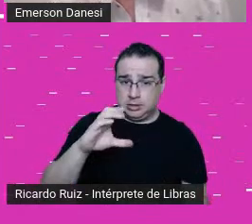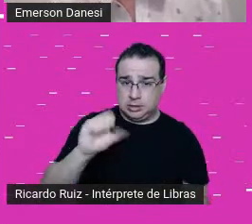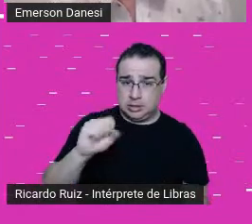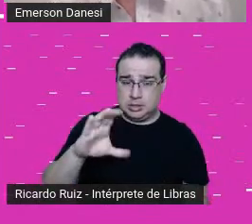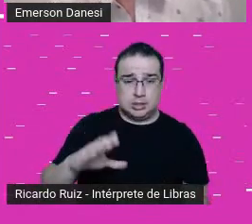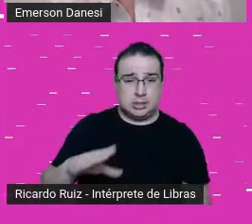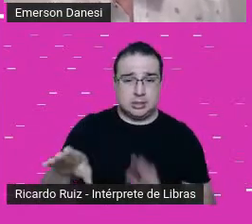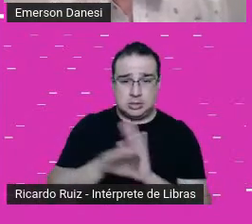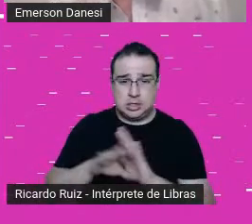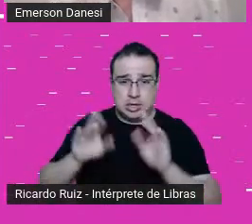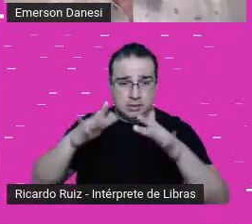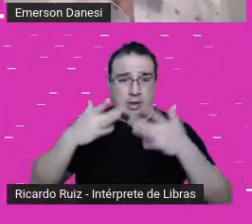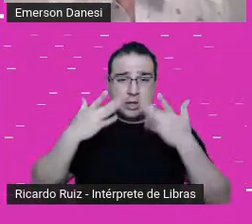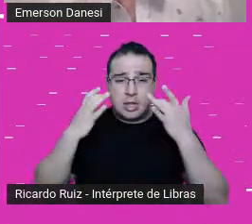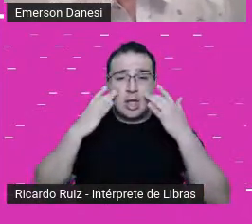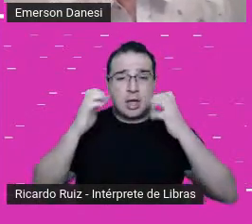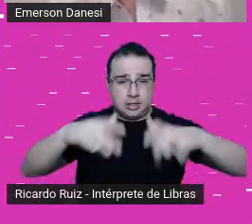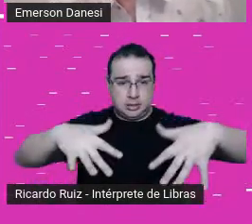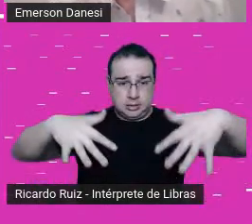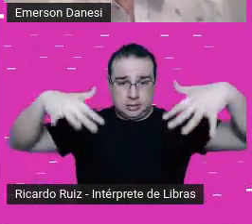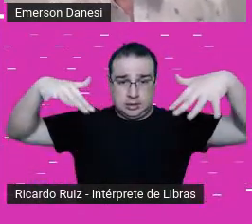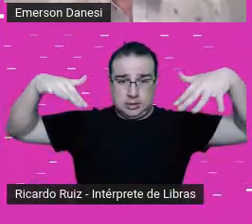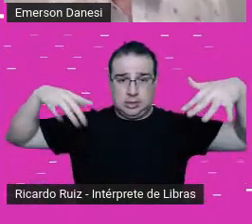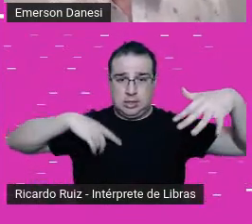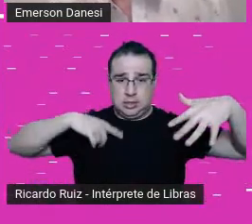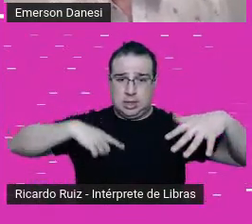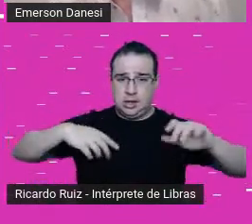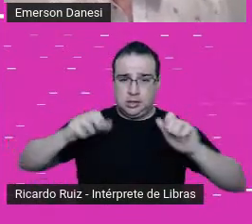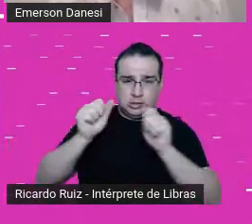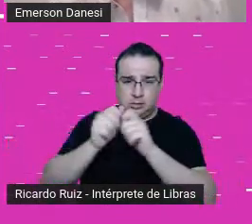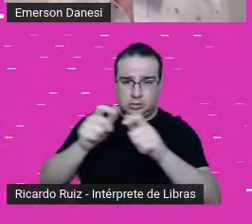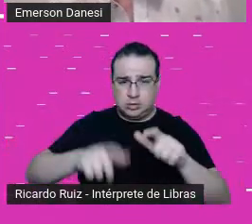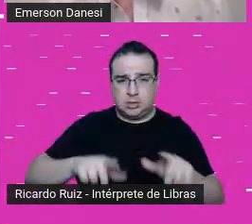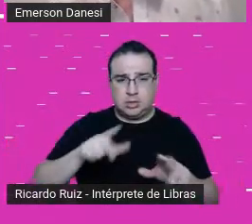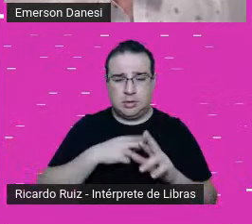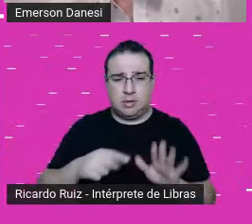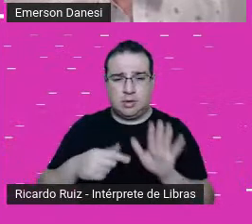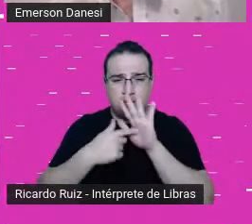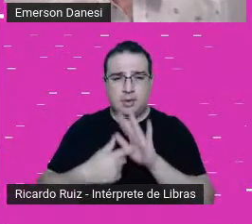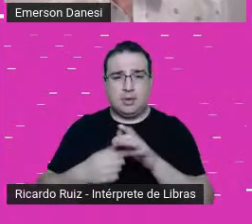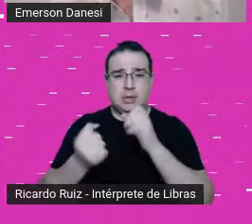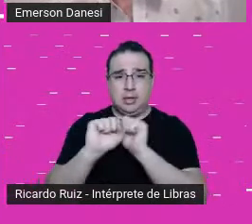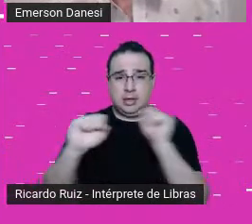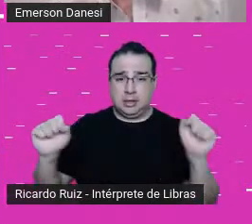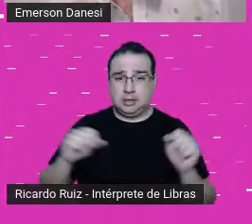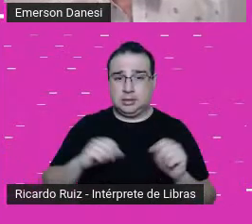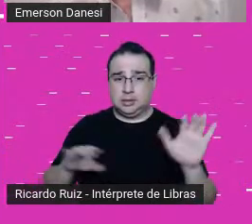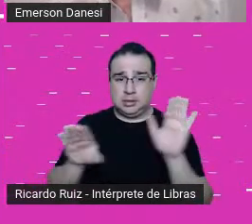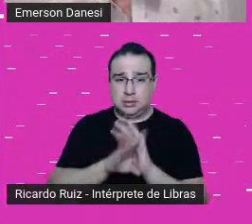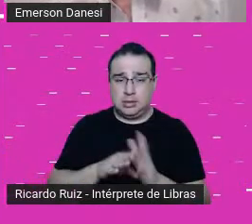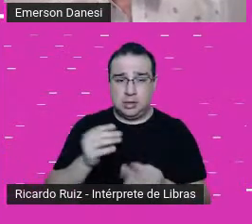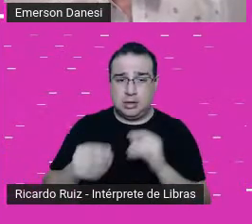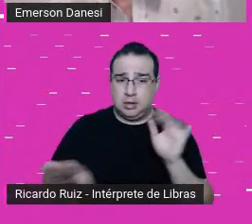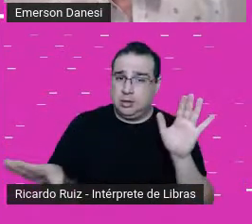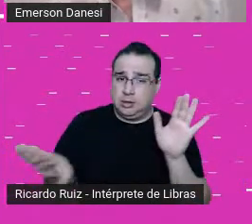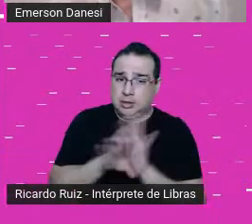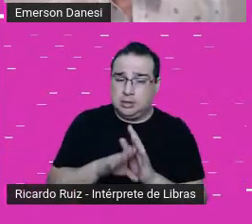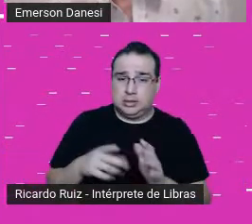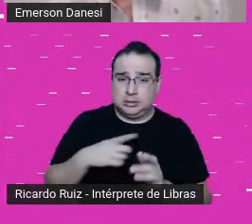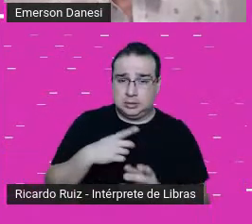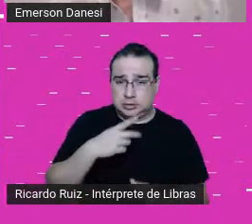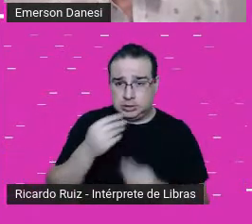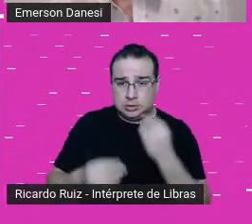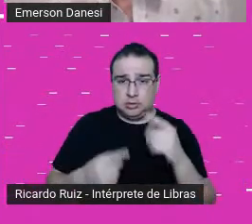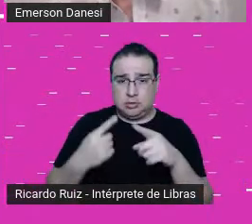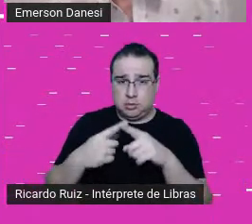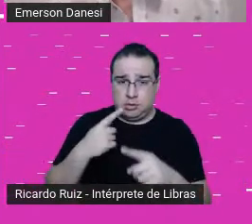um teatro, já tem aquele, né, buchiche, exemplo, teatrão, cadeira, não. Para chegar, eu lembro que para